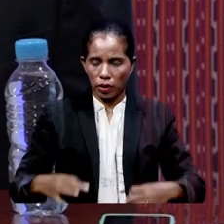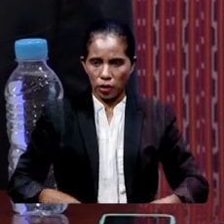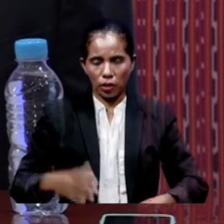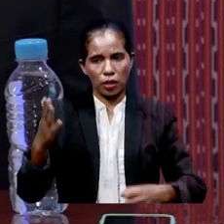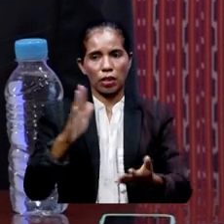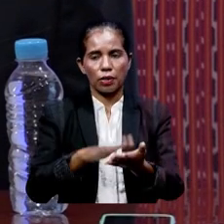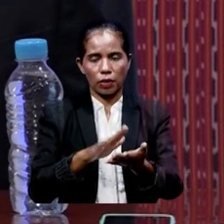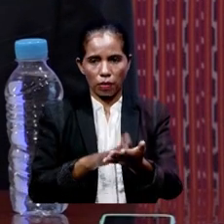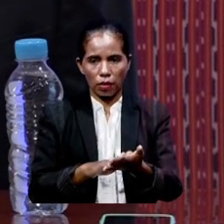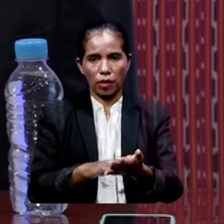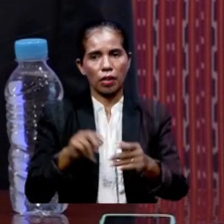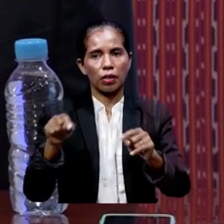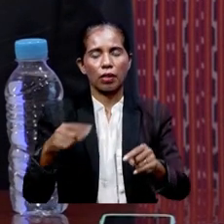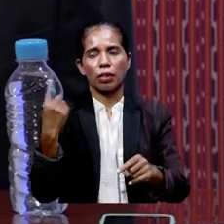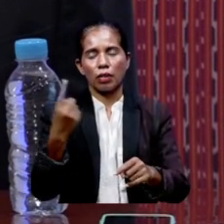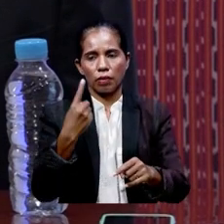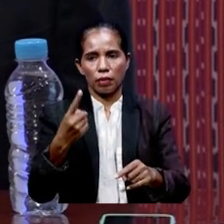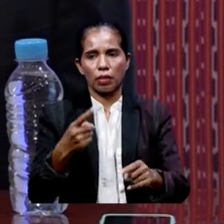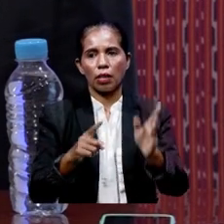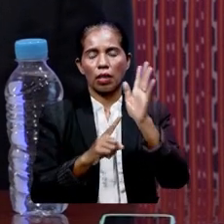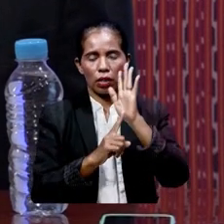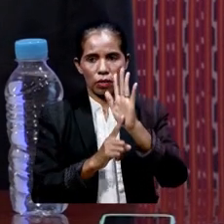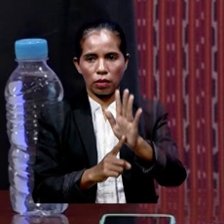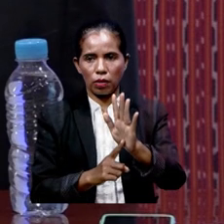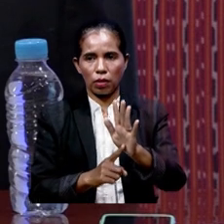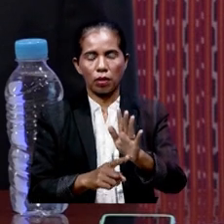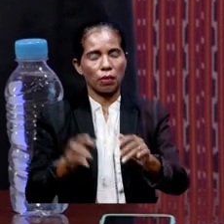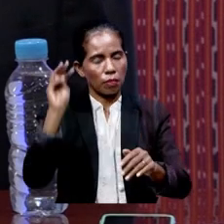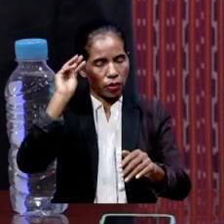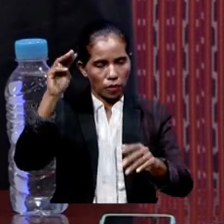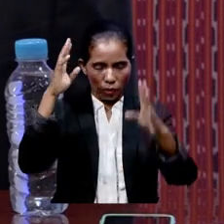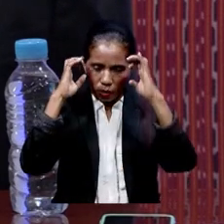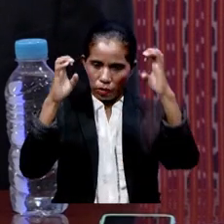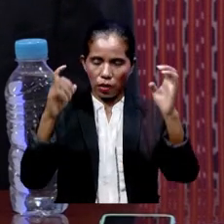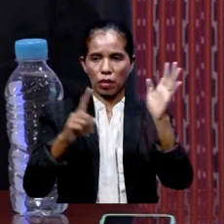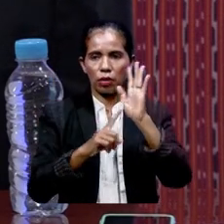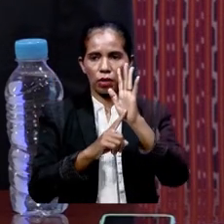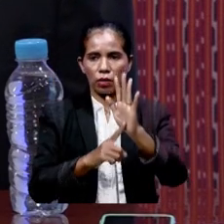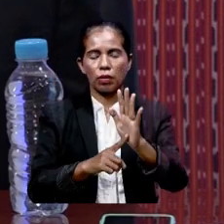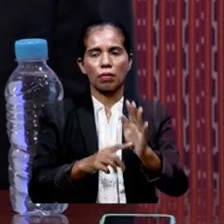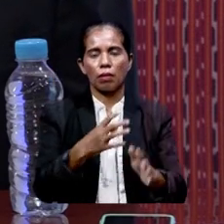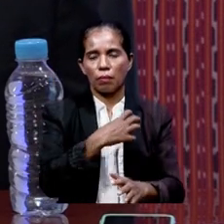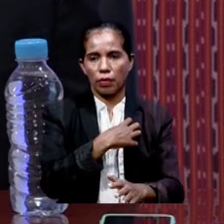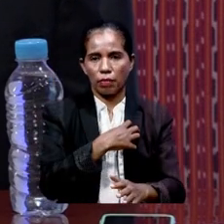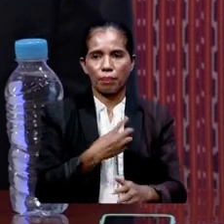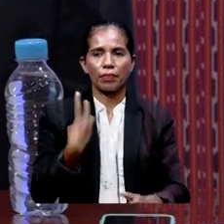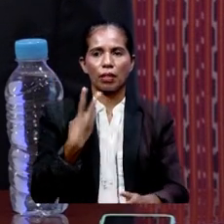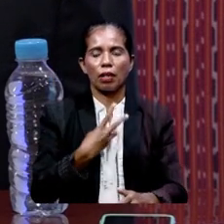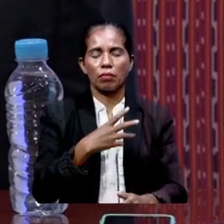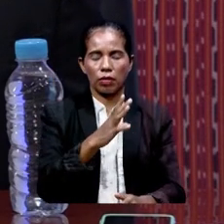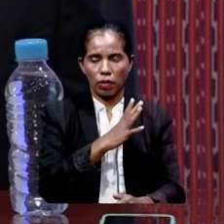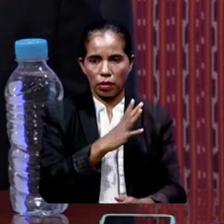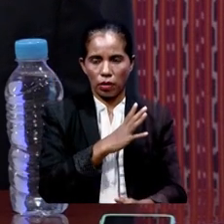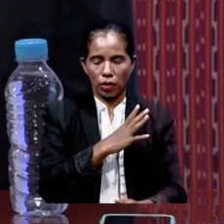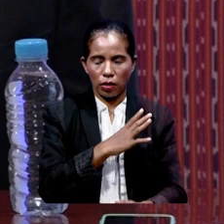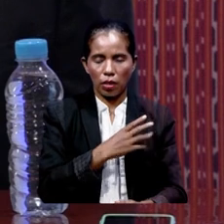né? Sempre relata mais Ministério da Educação ou relata ba polícia. A mim é mais cata